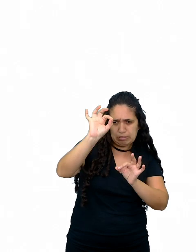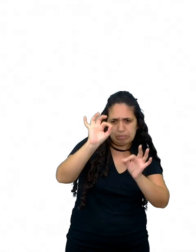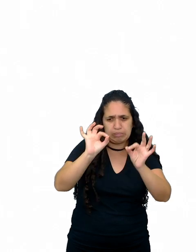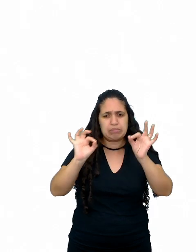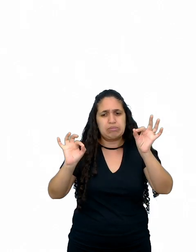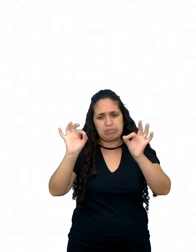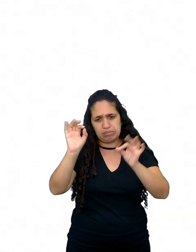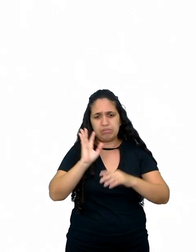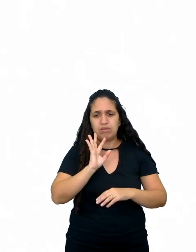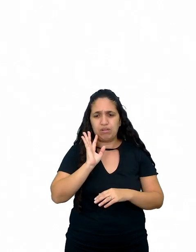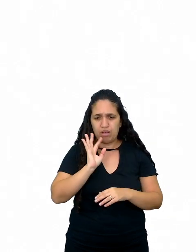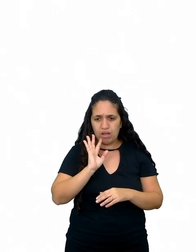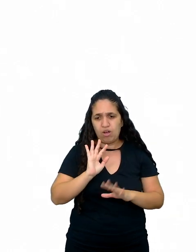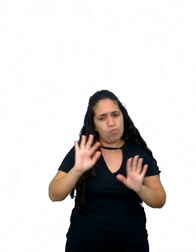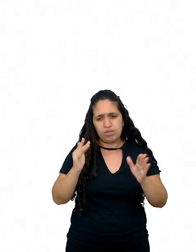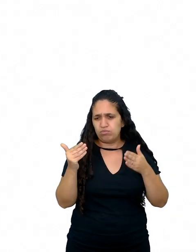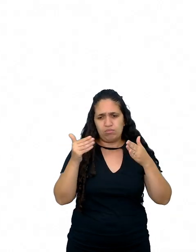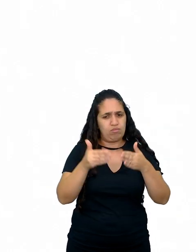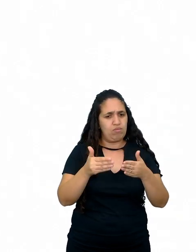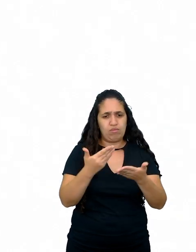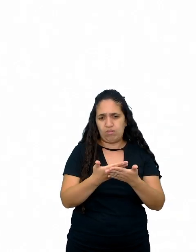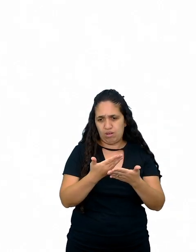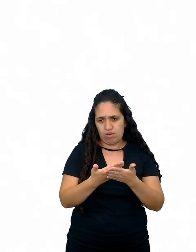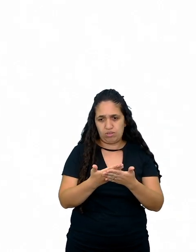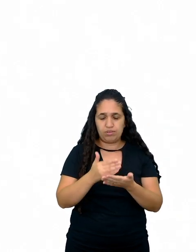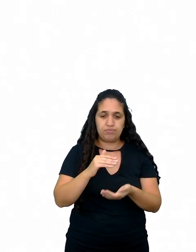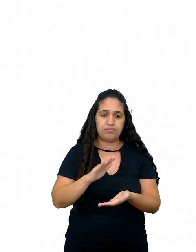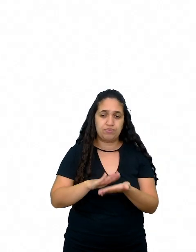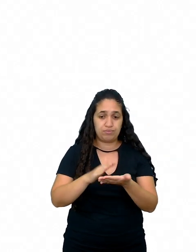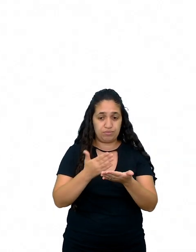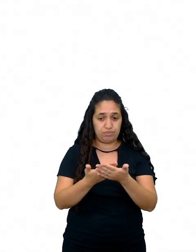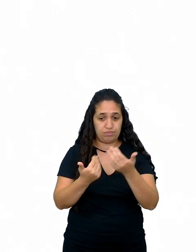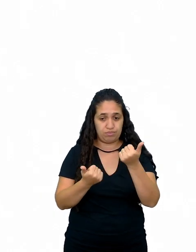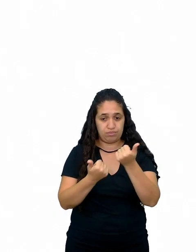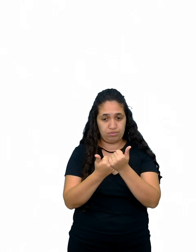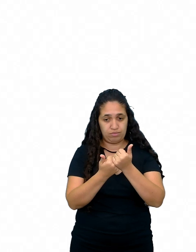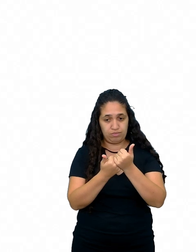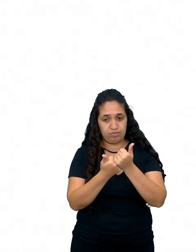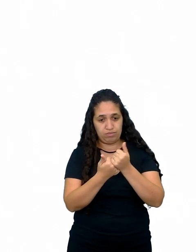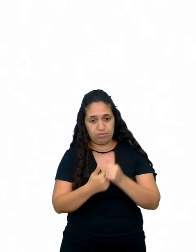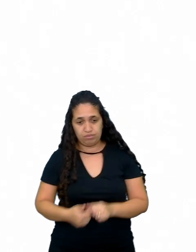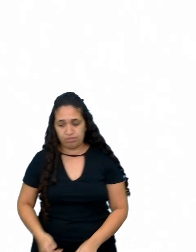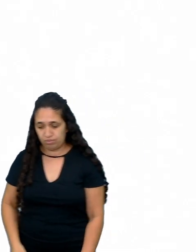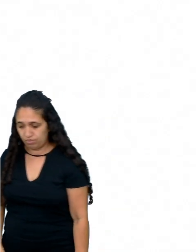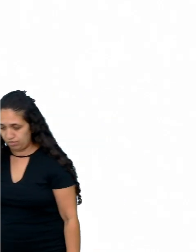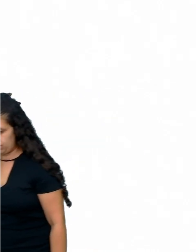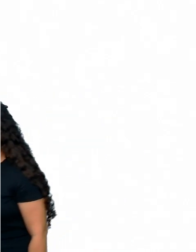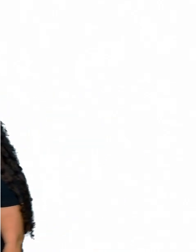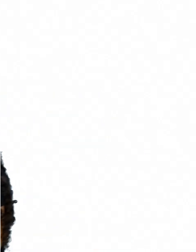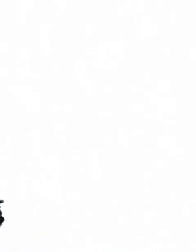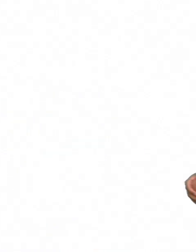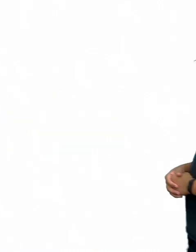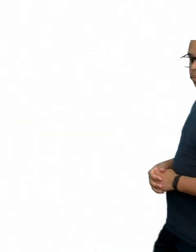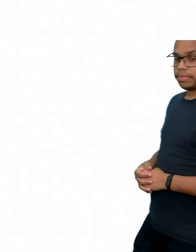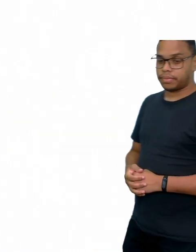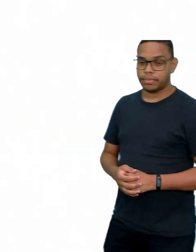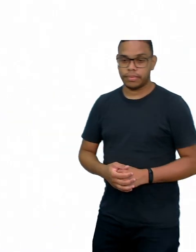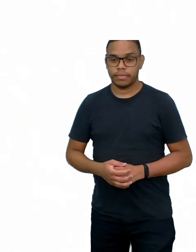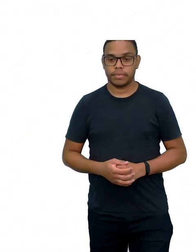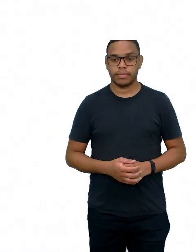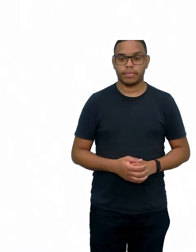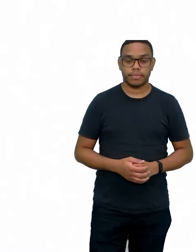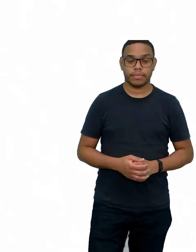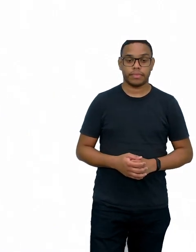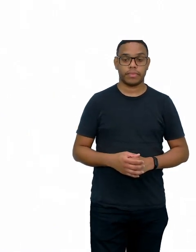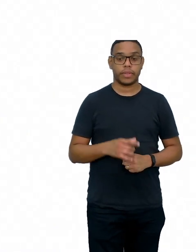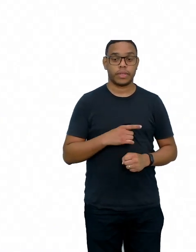legal também, mas não é o foco da aula. Na aula 3 e 4, chama no meio do caminho tinha um ponto